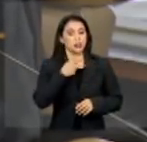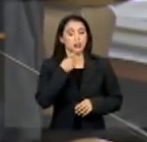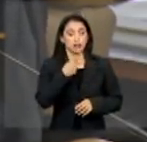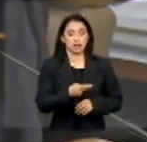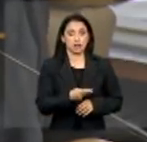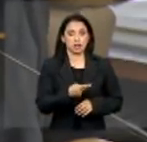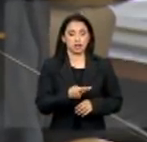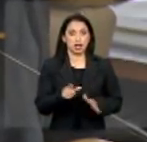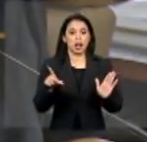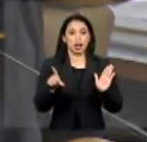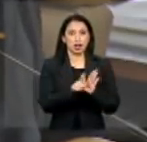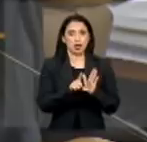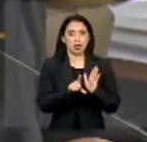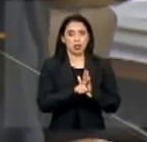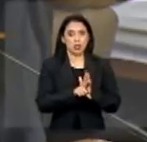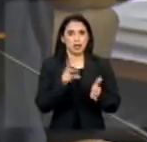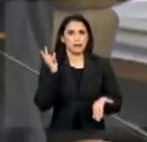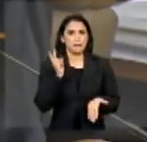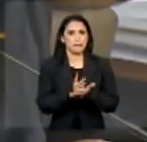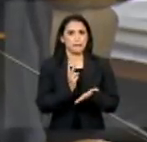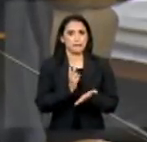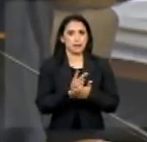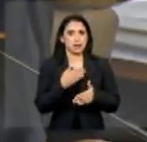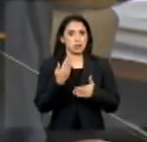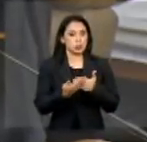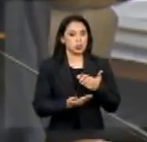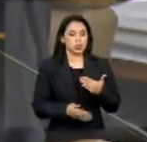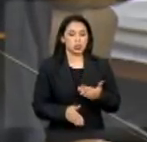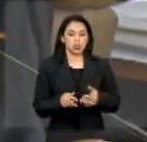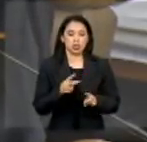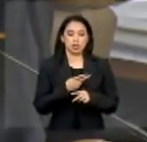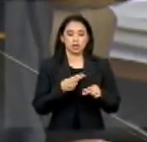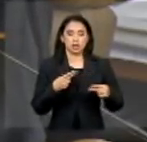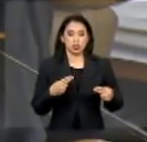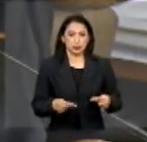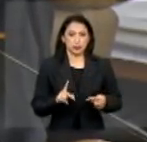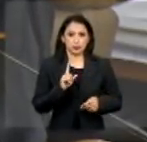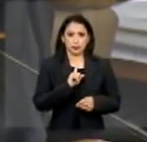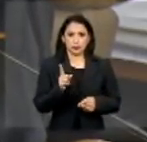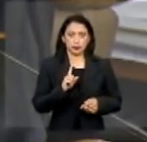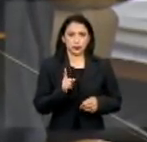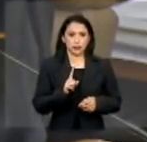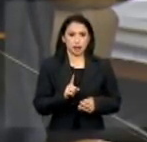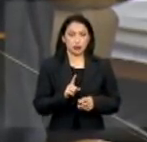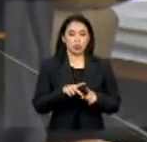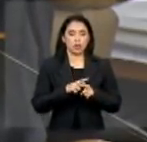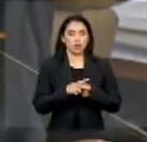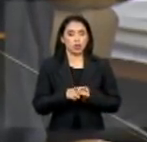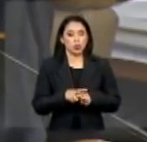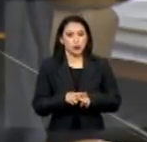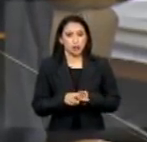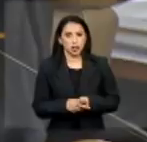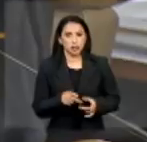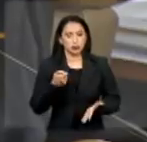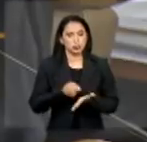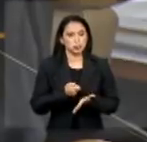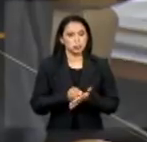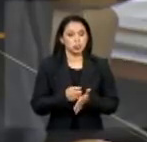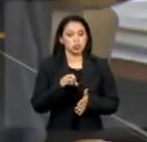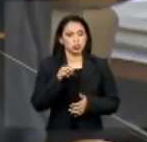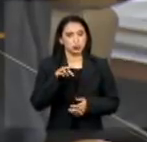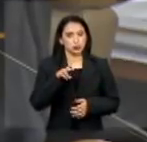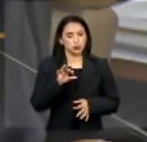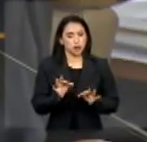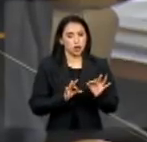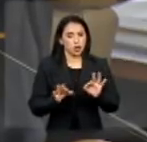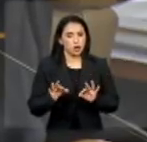lei contudo mesmo diante disso não disciplinou em posição de ordem de